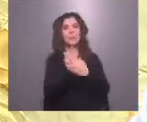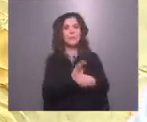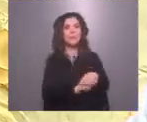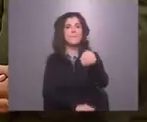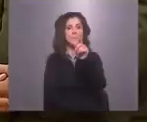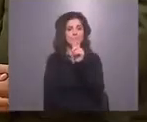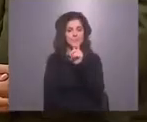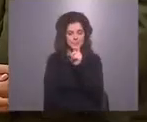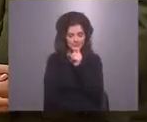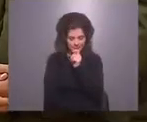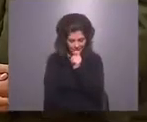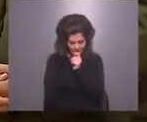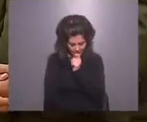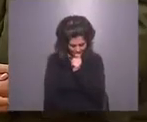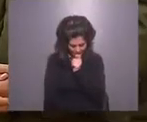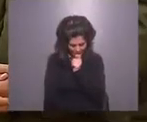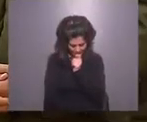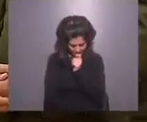séculos.